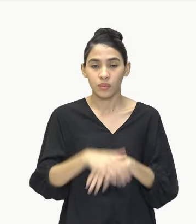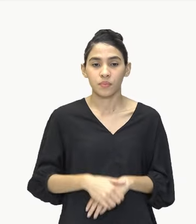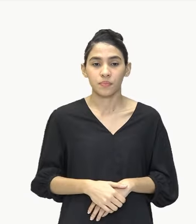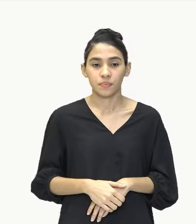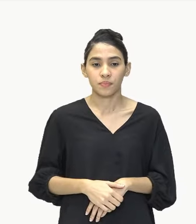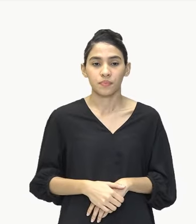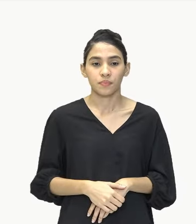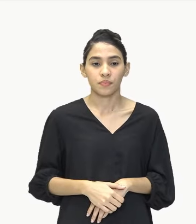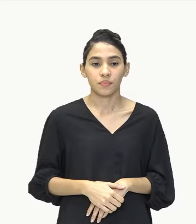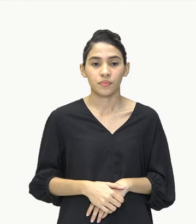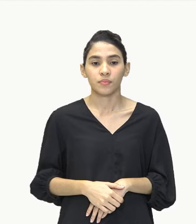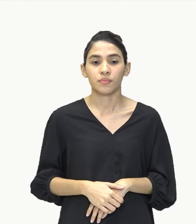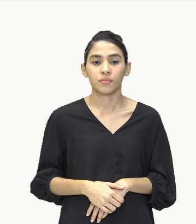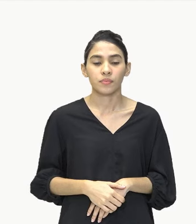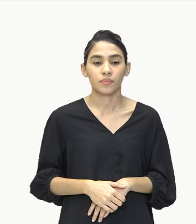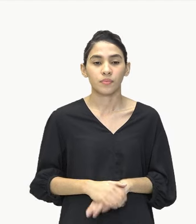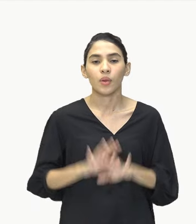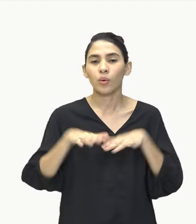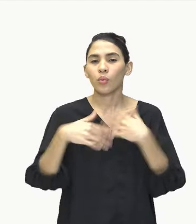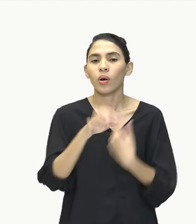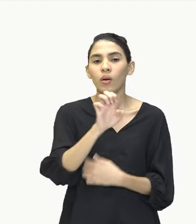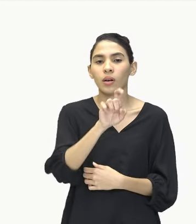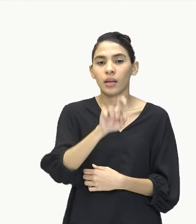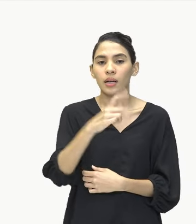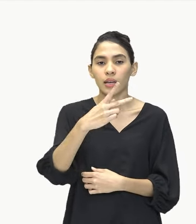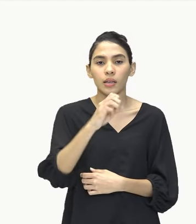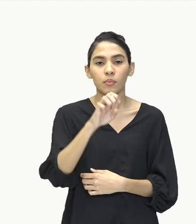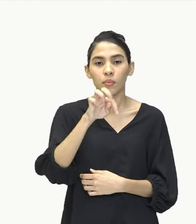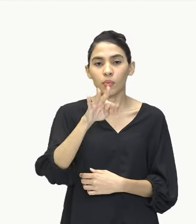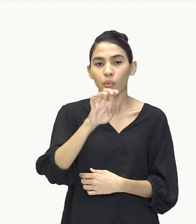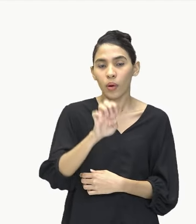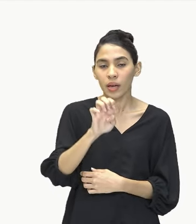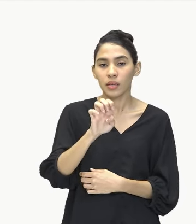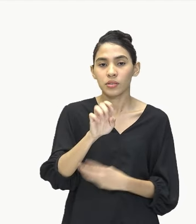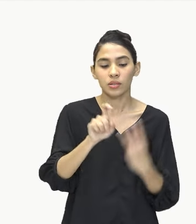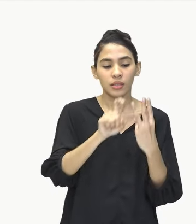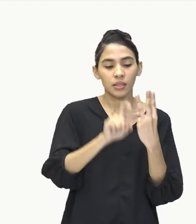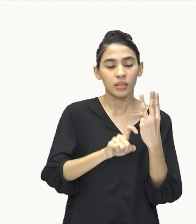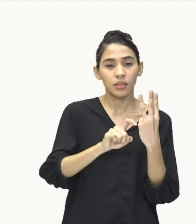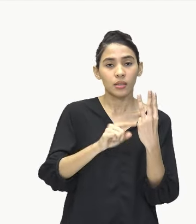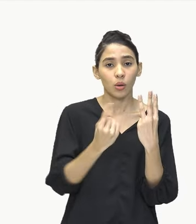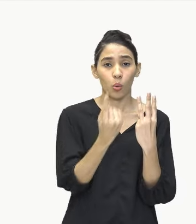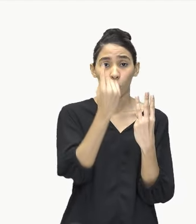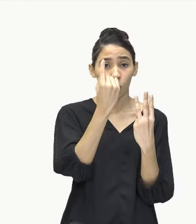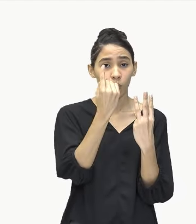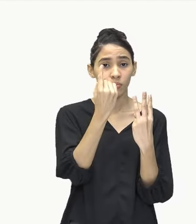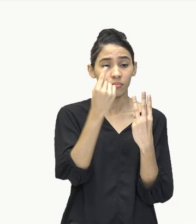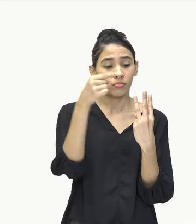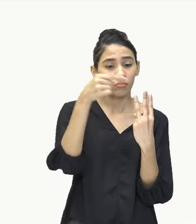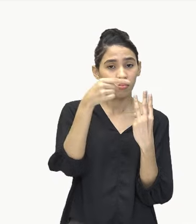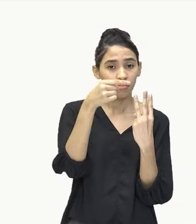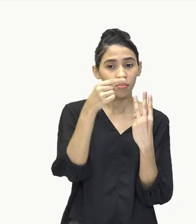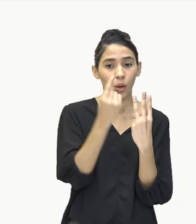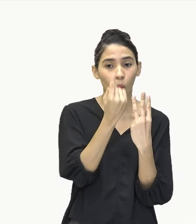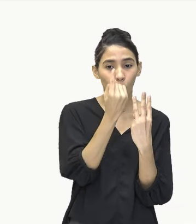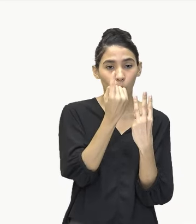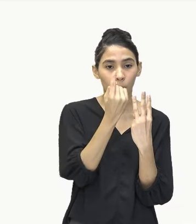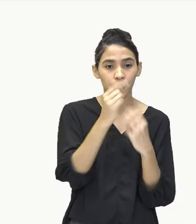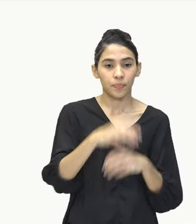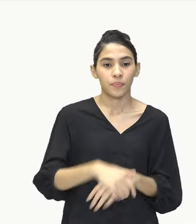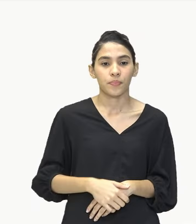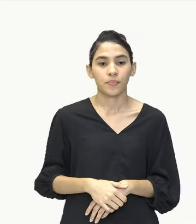o expoente. Qual é o expoente da variável no 3x? É 1. Qual